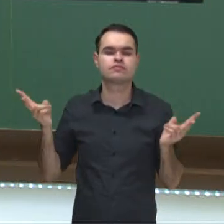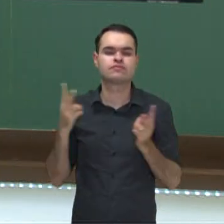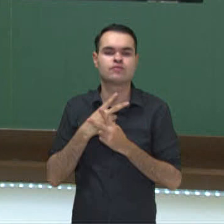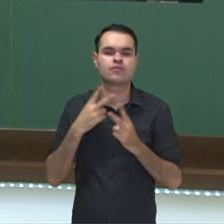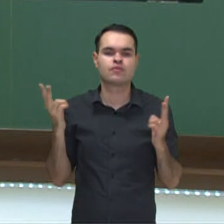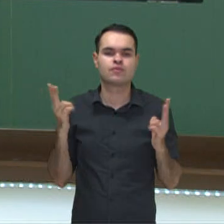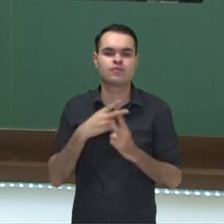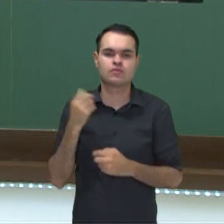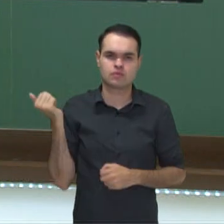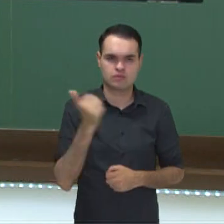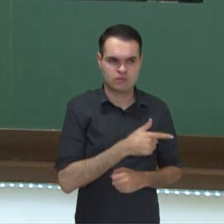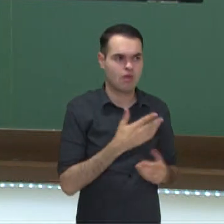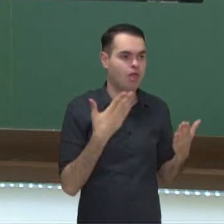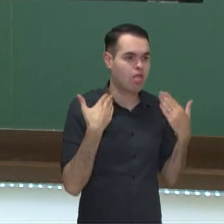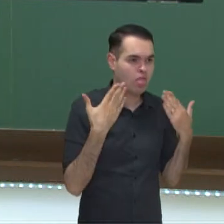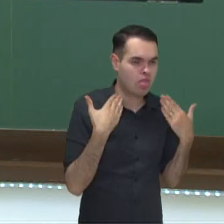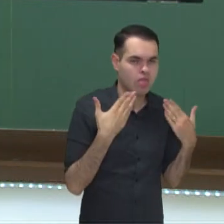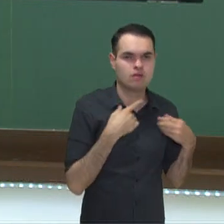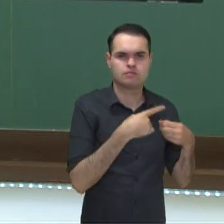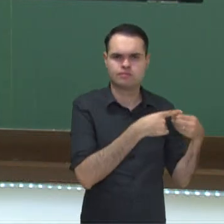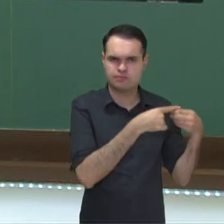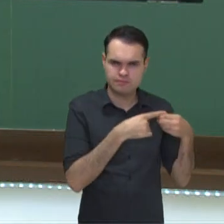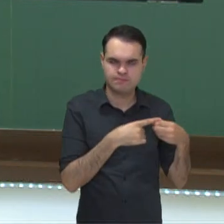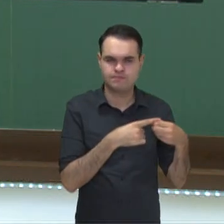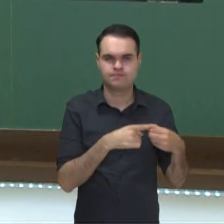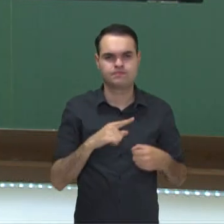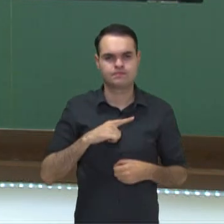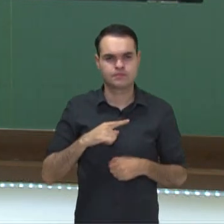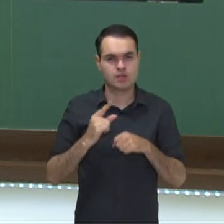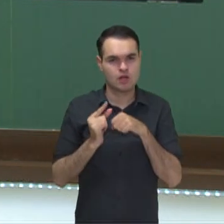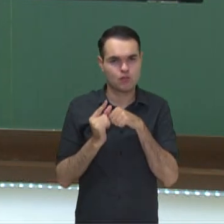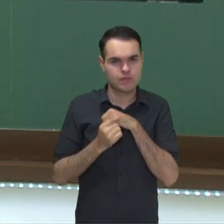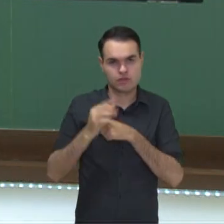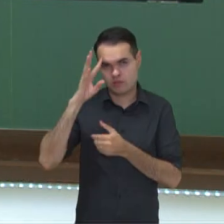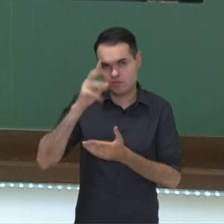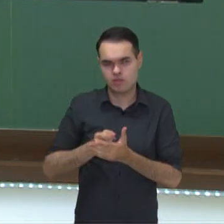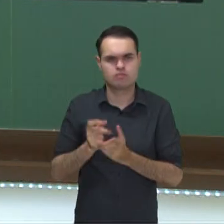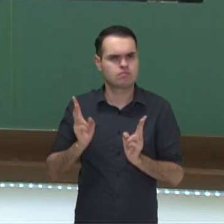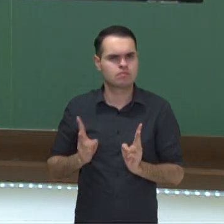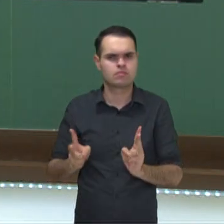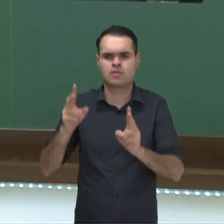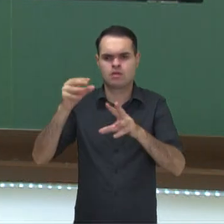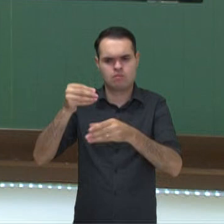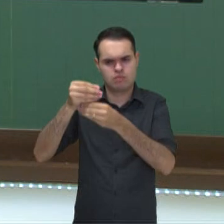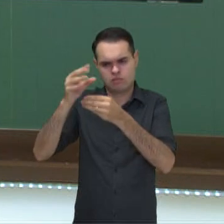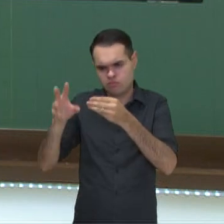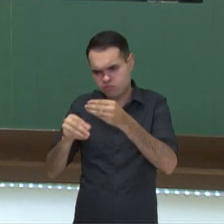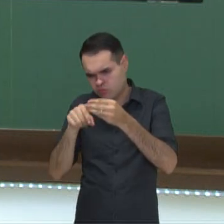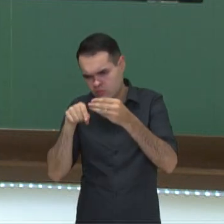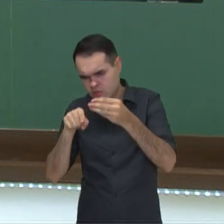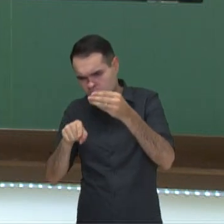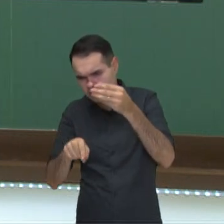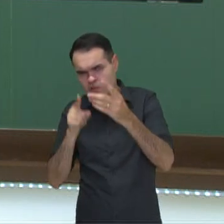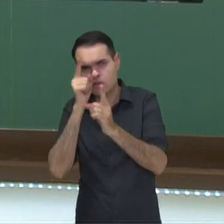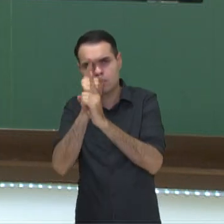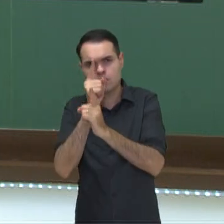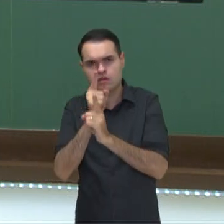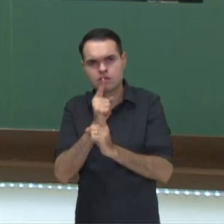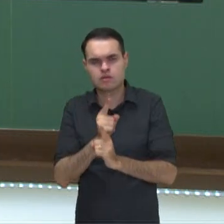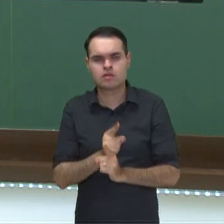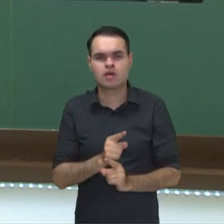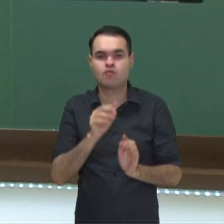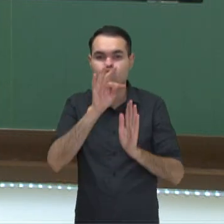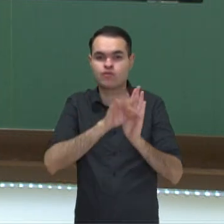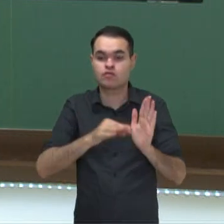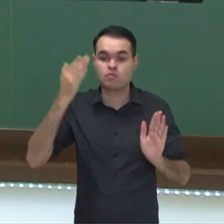urbana. Temos esse argumento de autoridade se repetindo em várias vezes no texto, porque é um texto que precisa